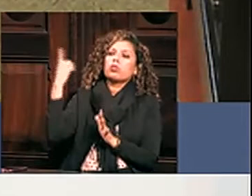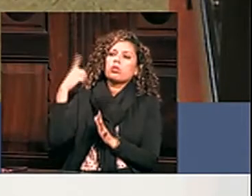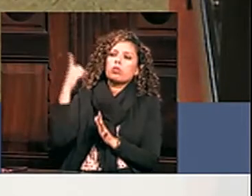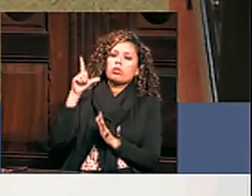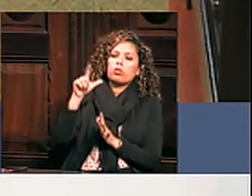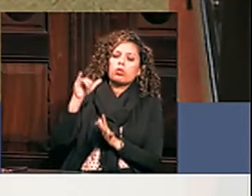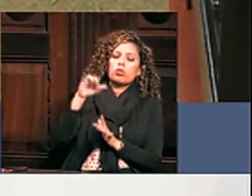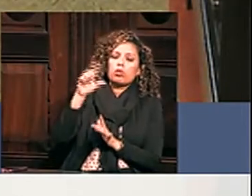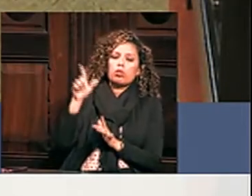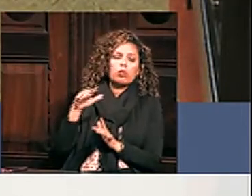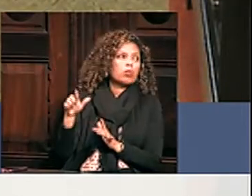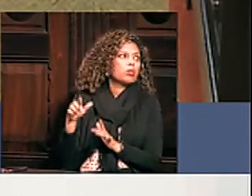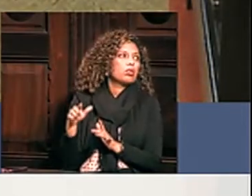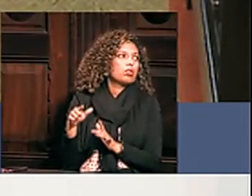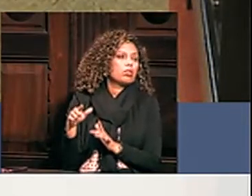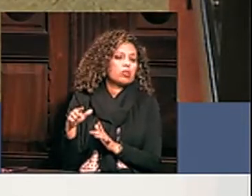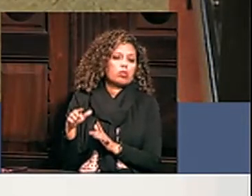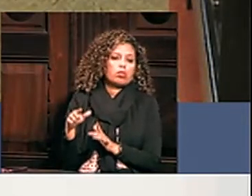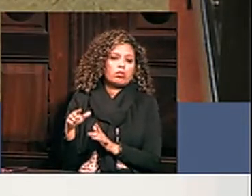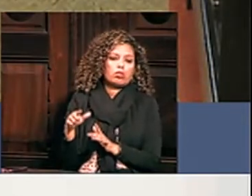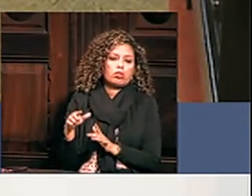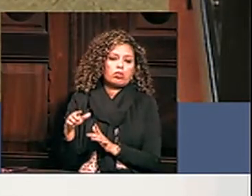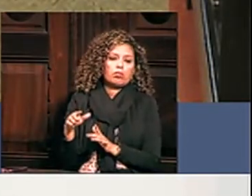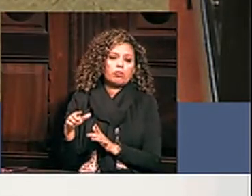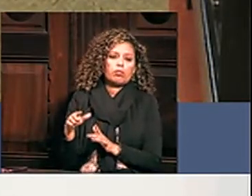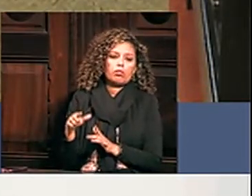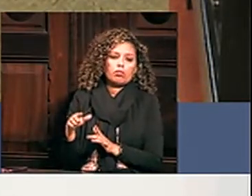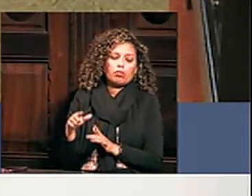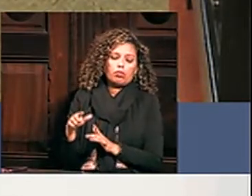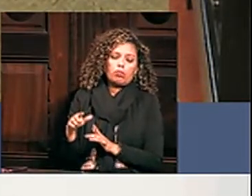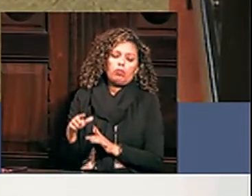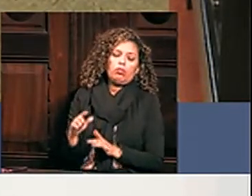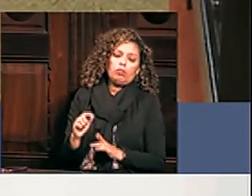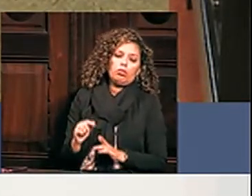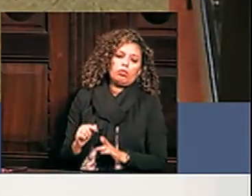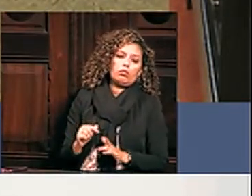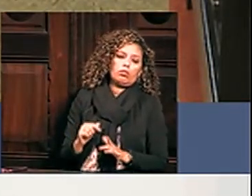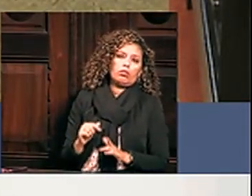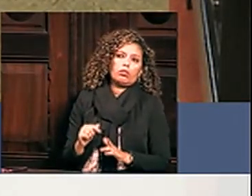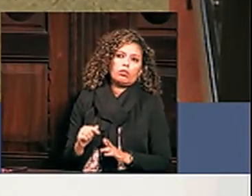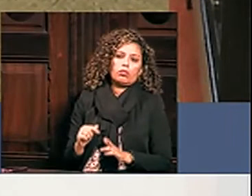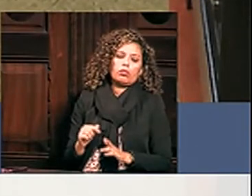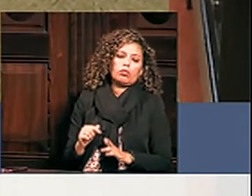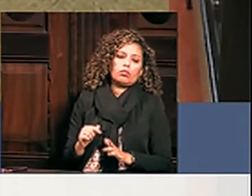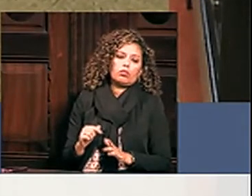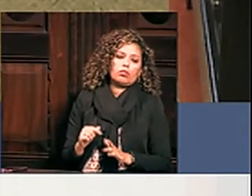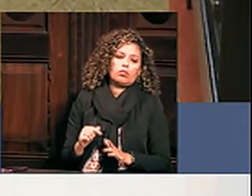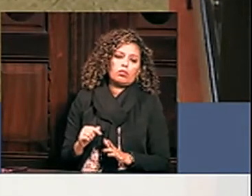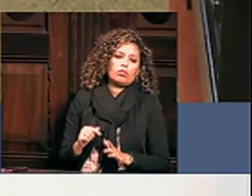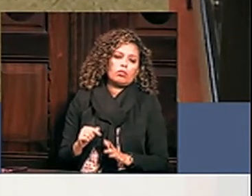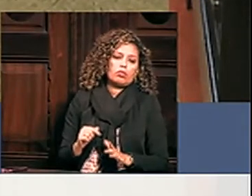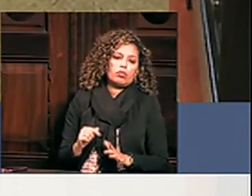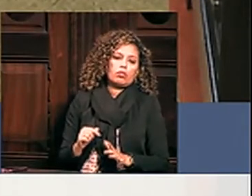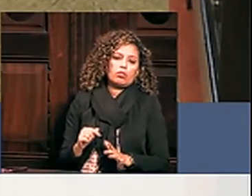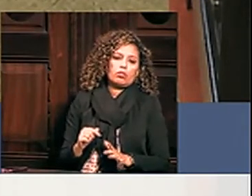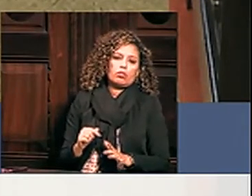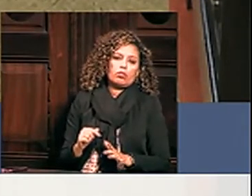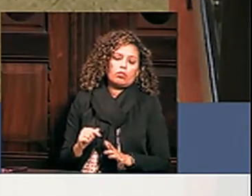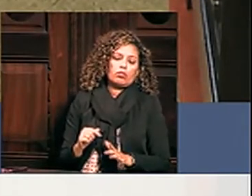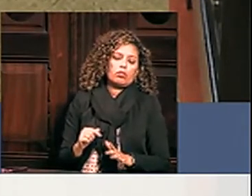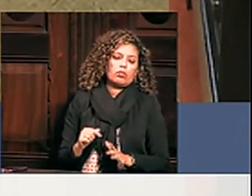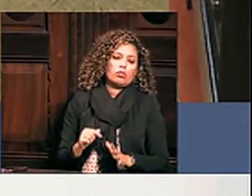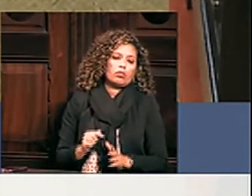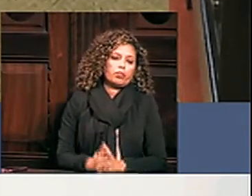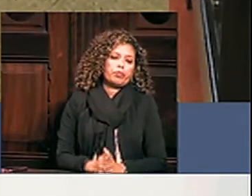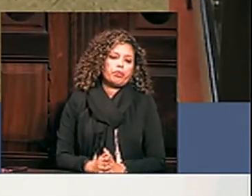a possibilidade... Meu líder. E seu líder de bancada, a possibilidade de você,